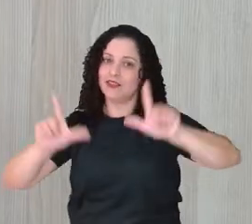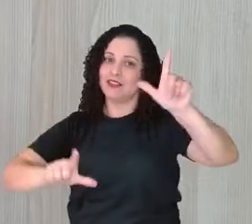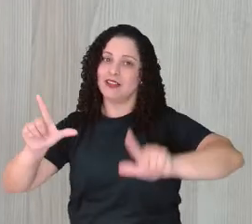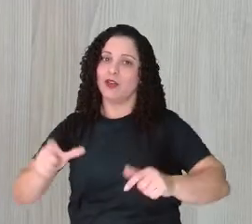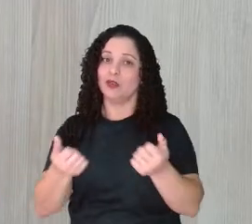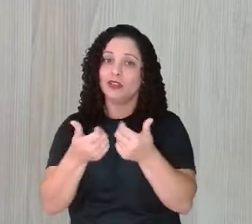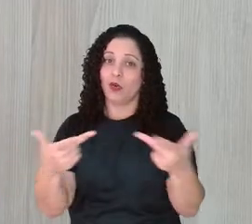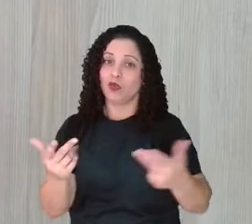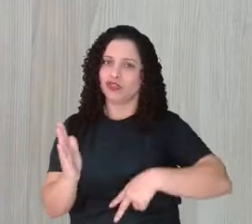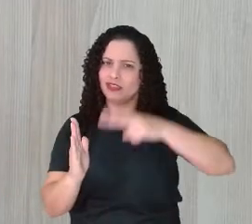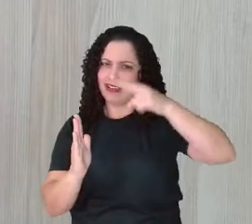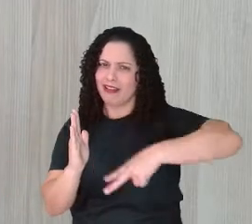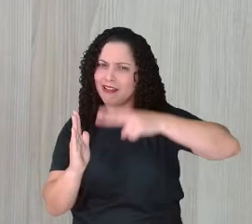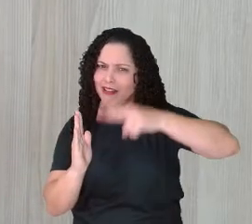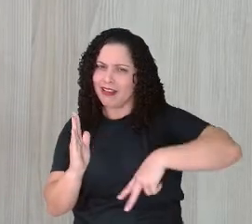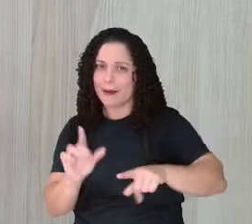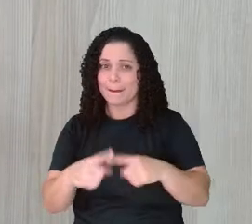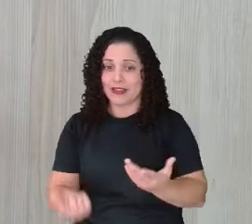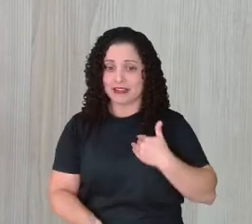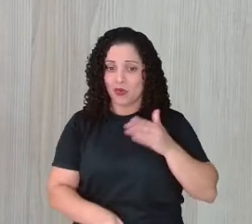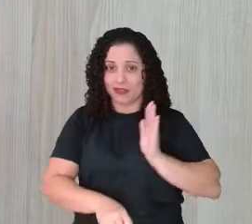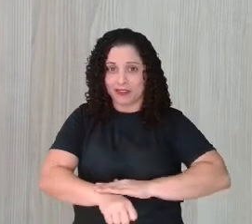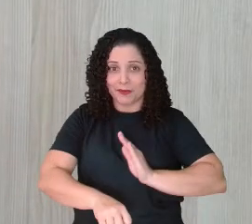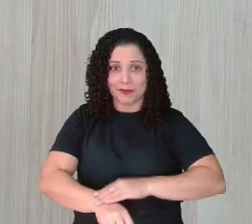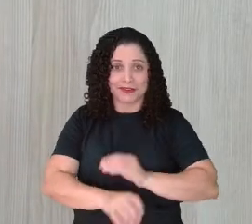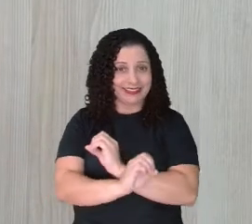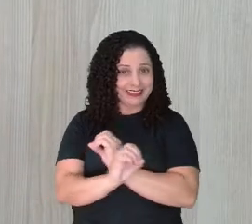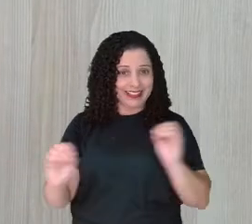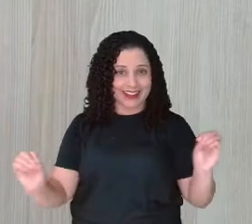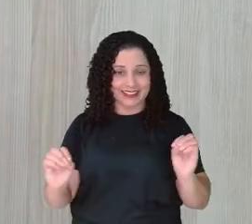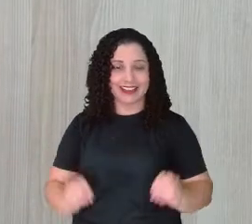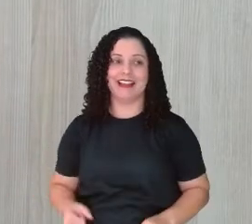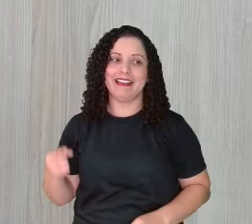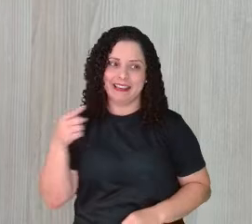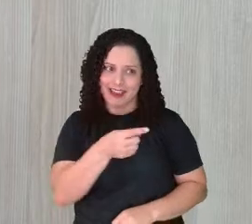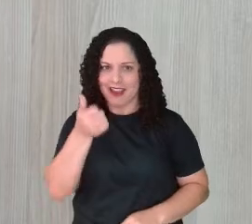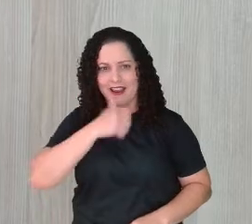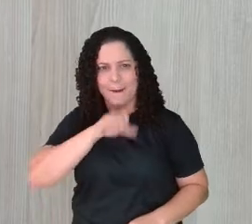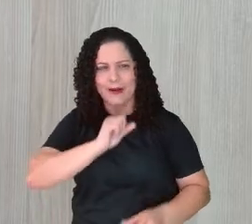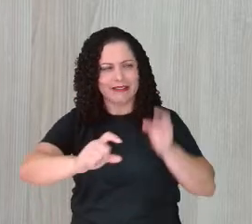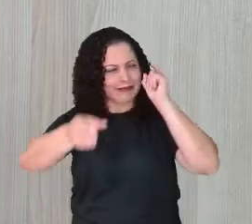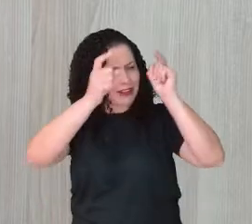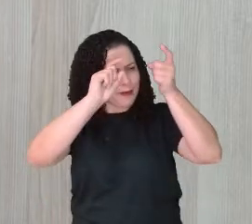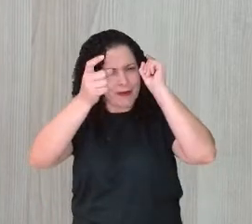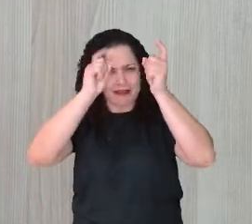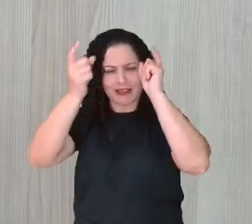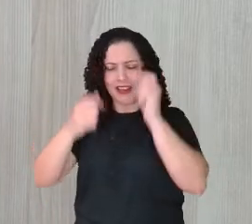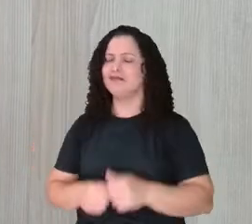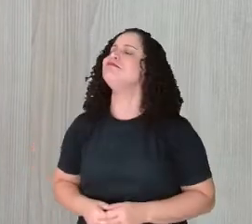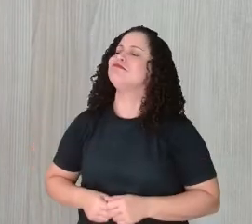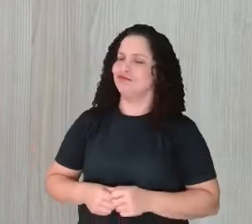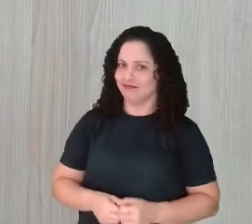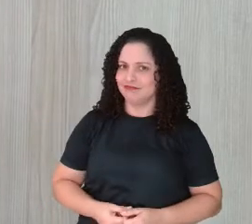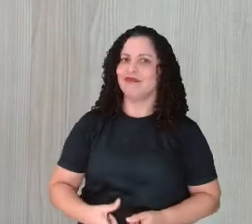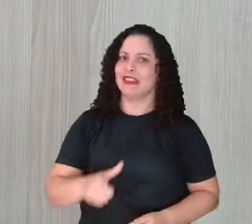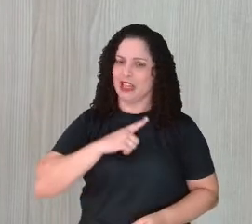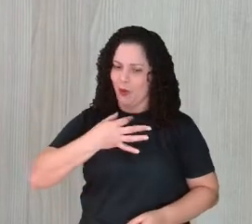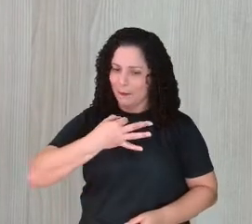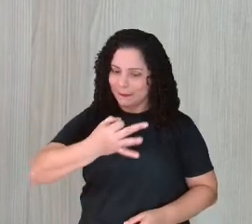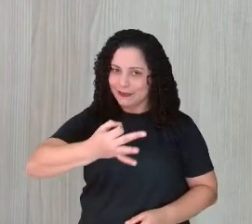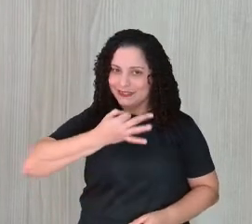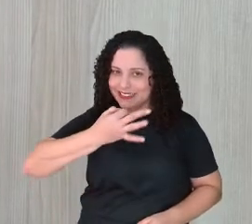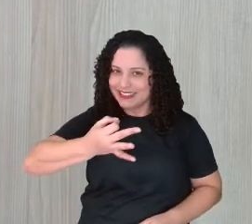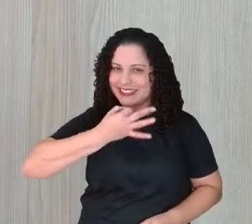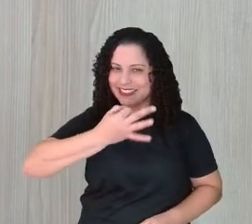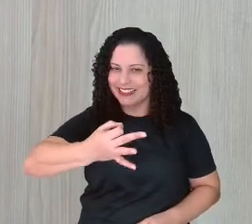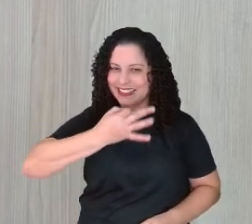ela lê que eu nem tive tempo de ler, não é o suficiente, mas ela já está debatendo comigo, dizendo, e ela tem argumento, tem